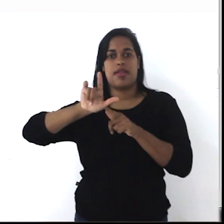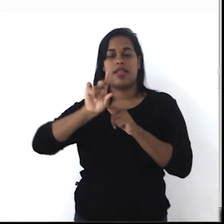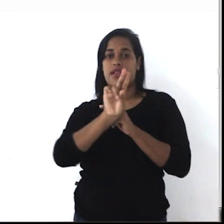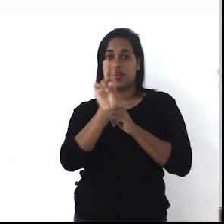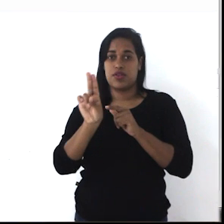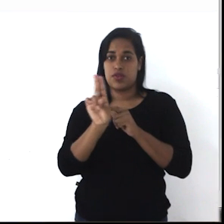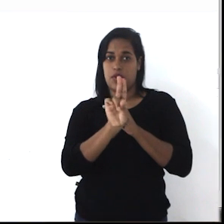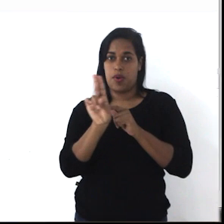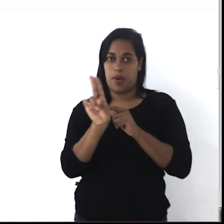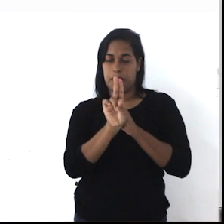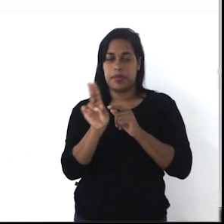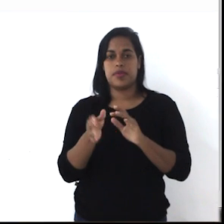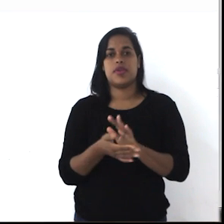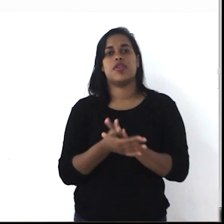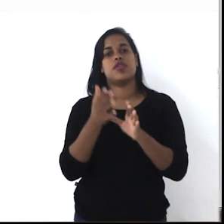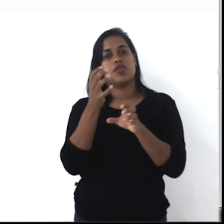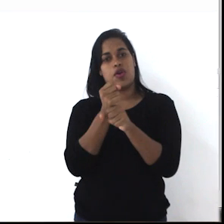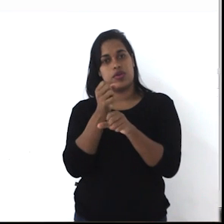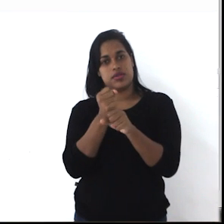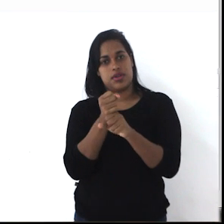Nome, nota.